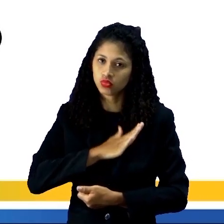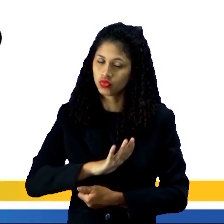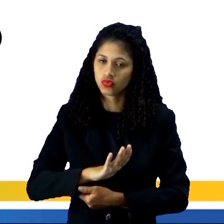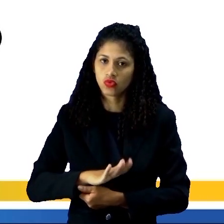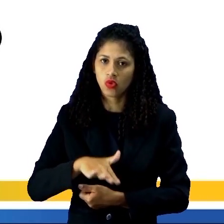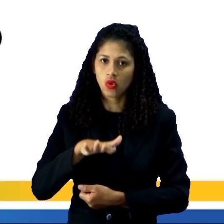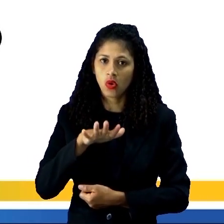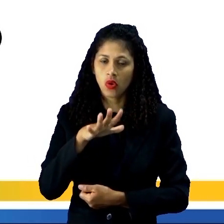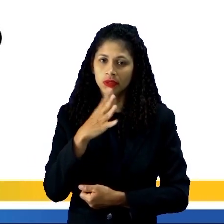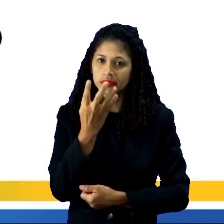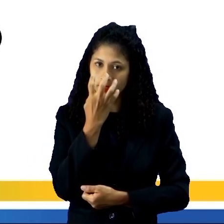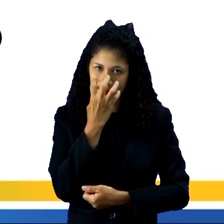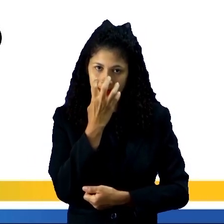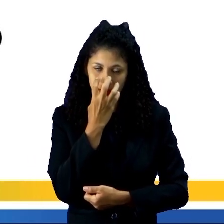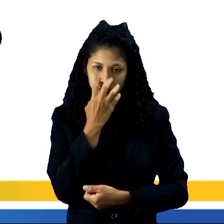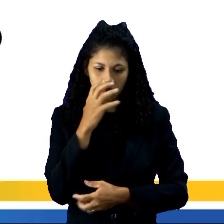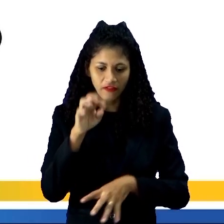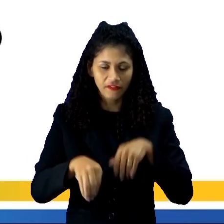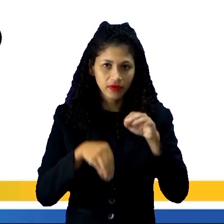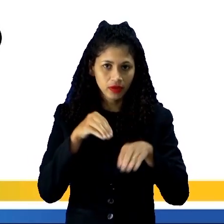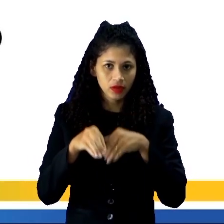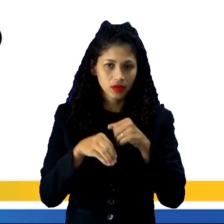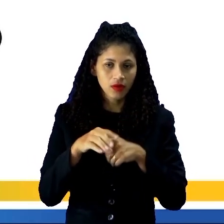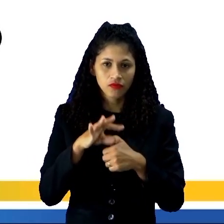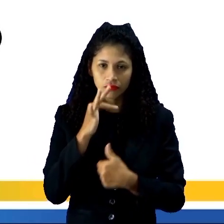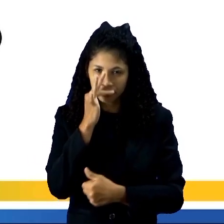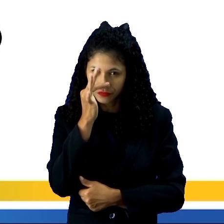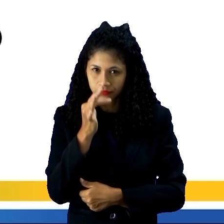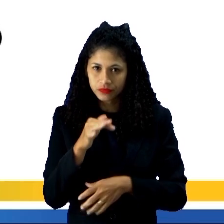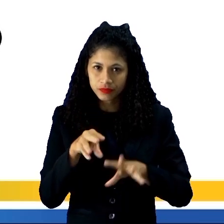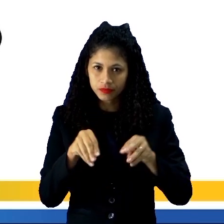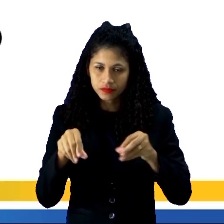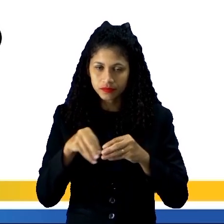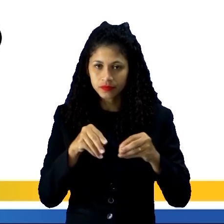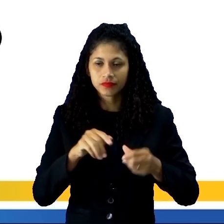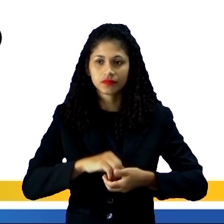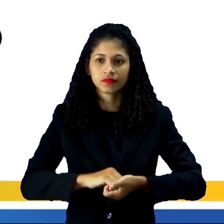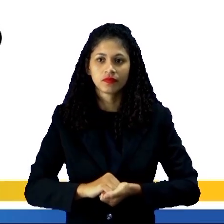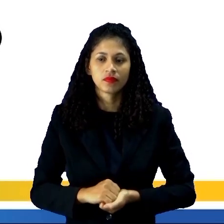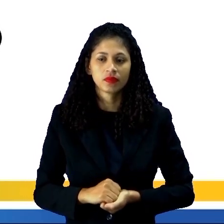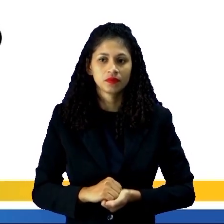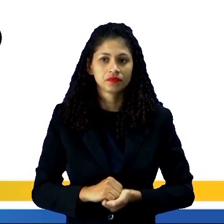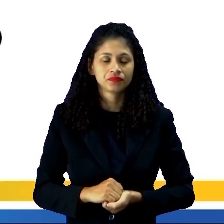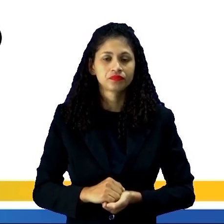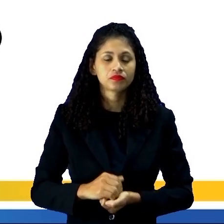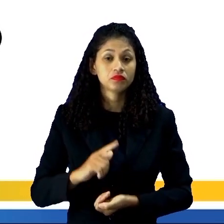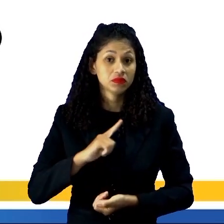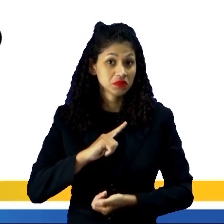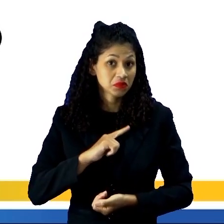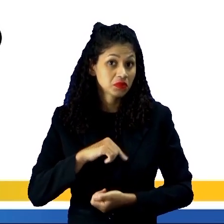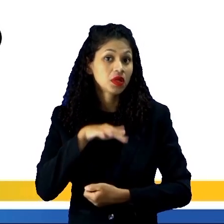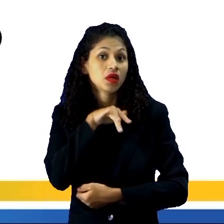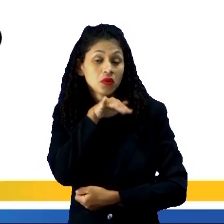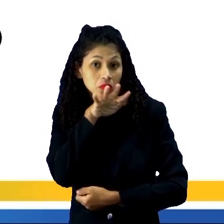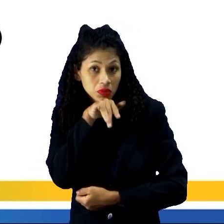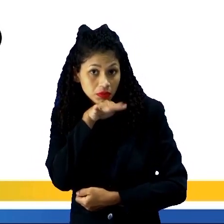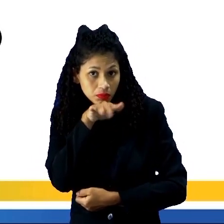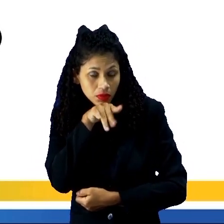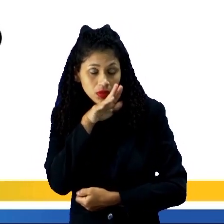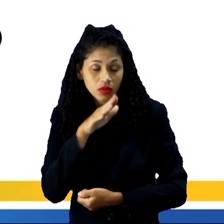o jardim. Nós temos o animal, né? No caso, o animal, que é um